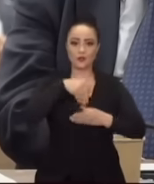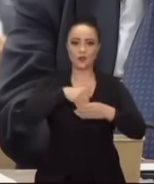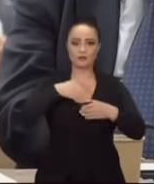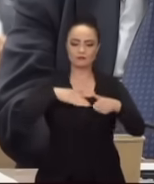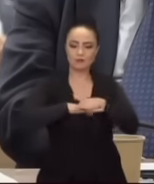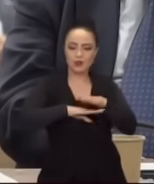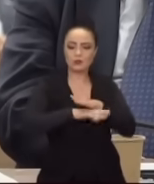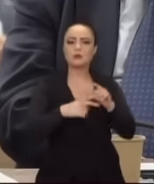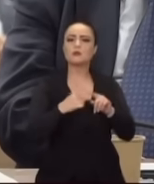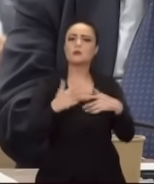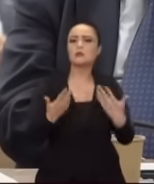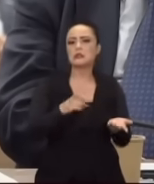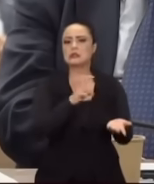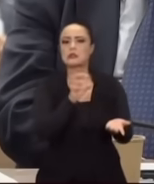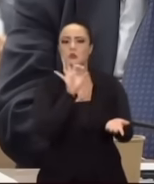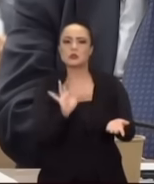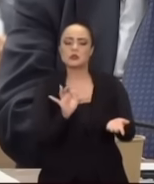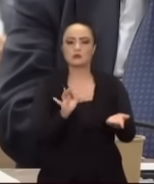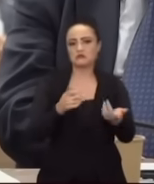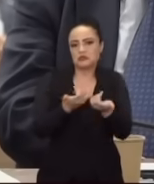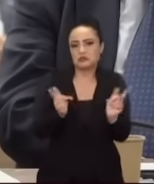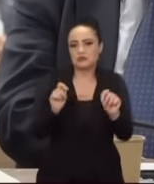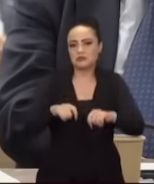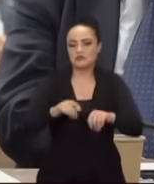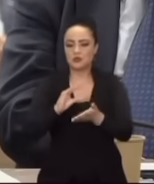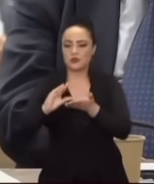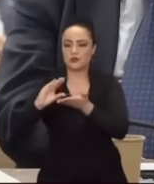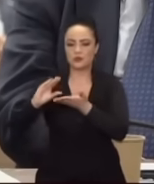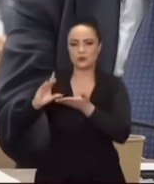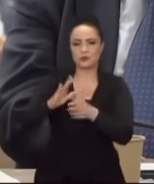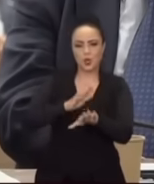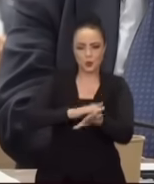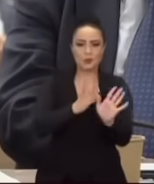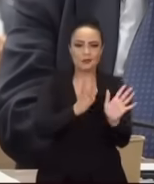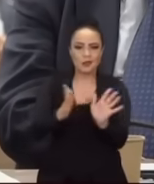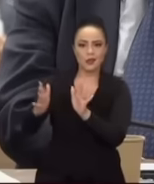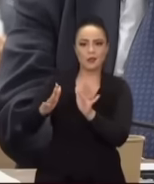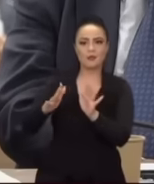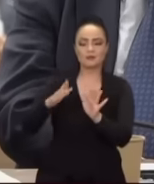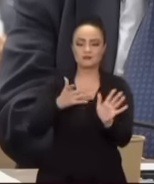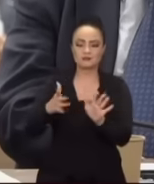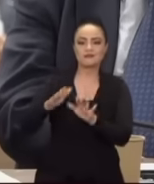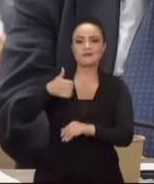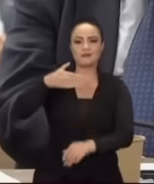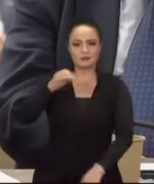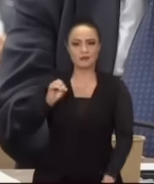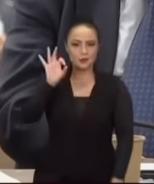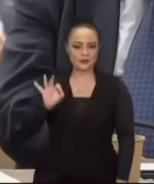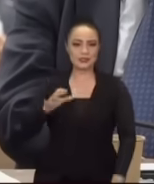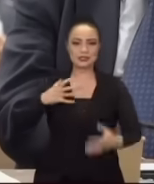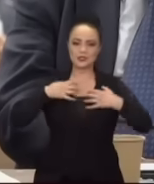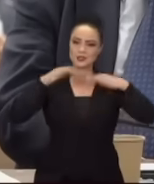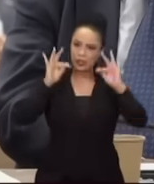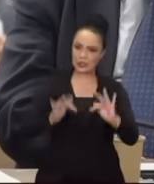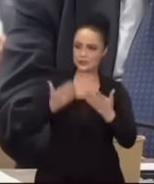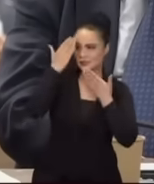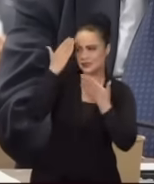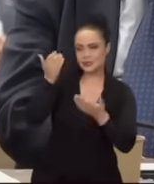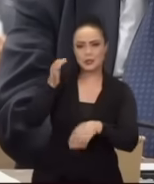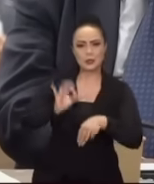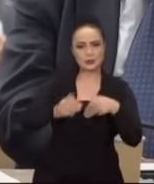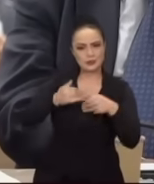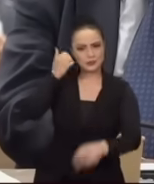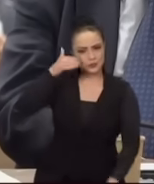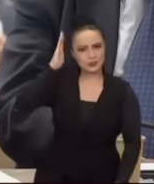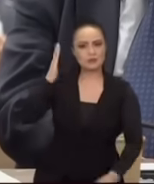que 5%? Porque não tinha recurso para mais coisa. E, com o tempo, ia chegar a 100%. Fiquei muito feliz, agradecer ao ministro Fux, me tratou muito